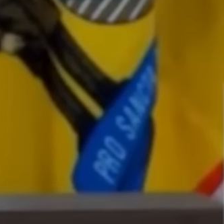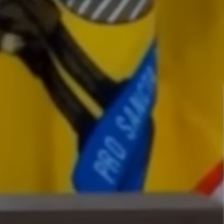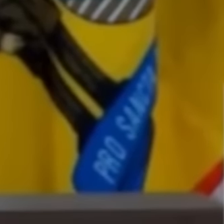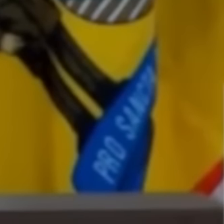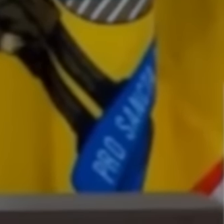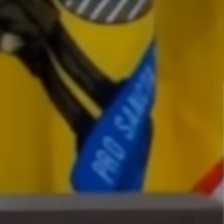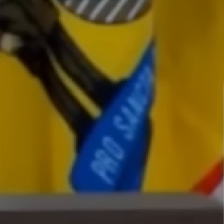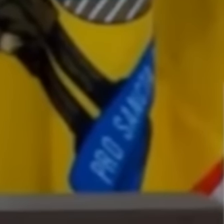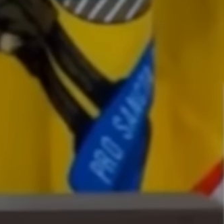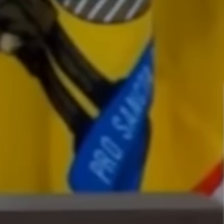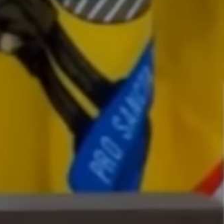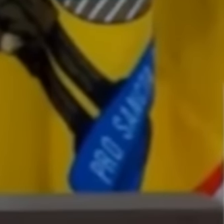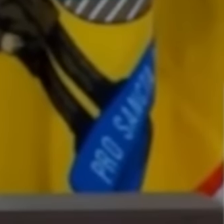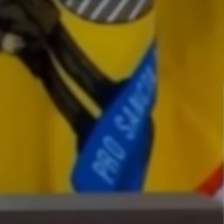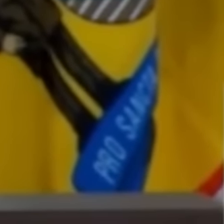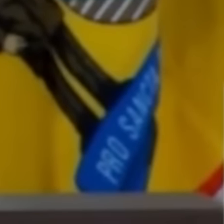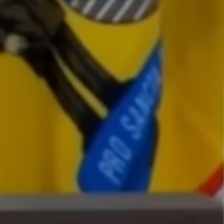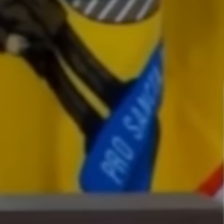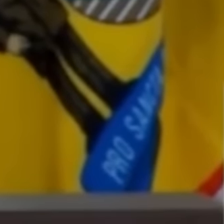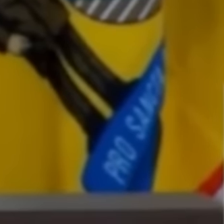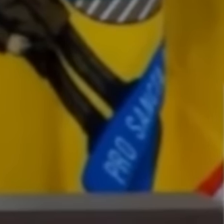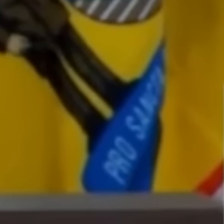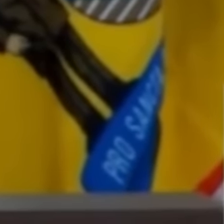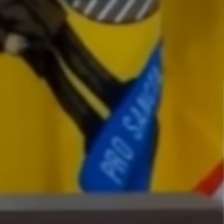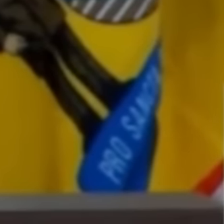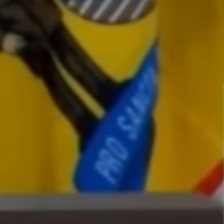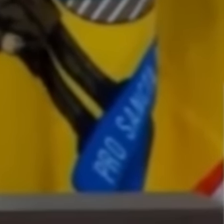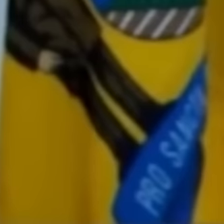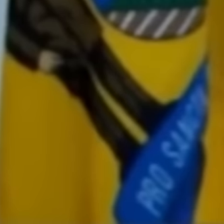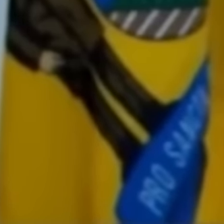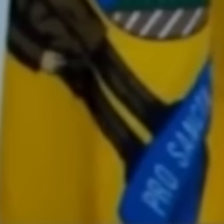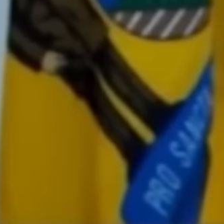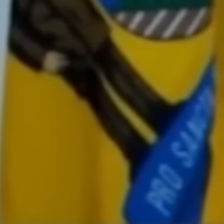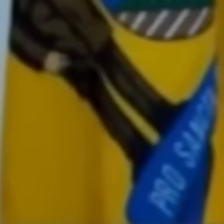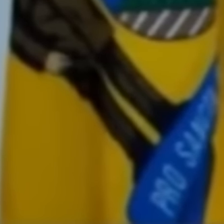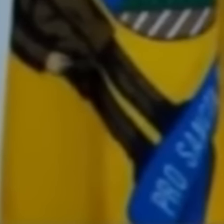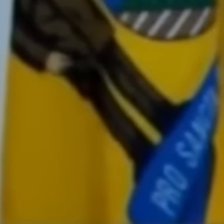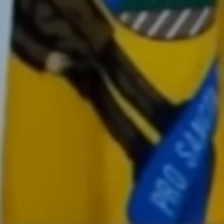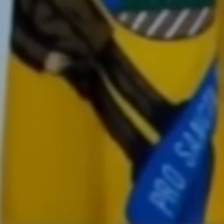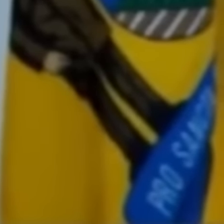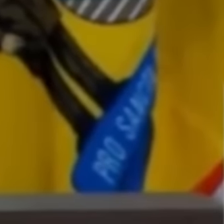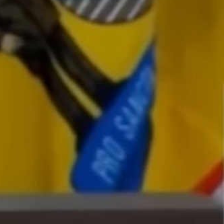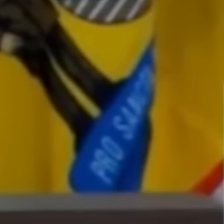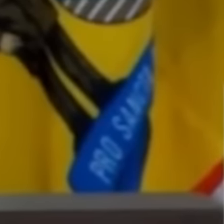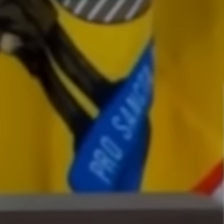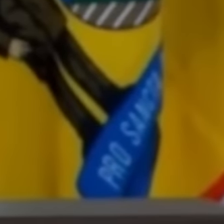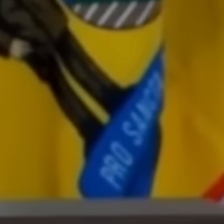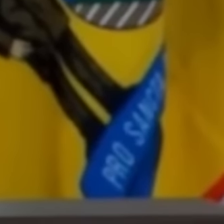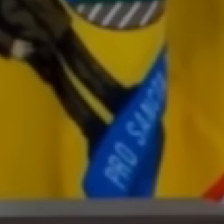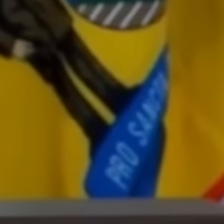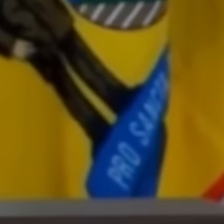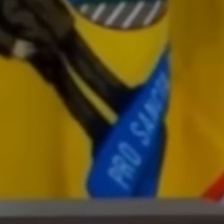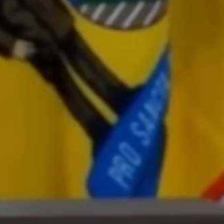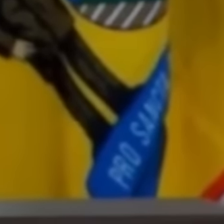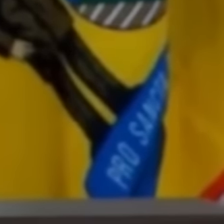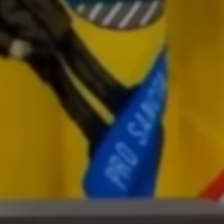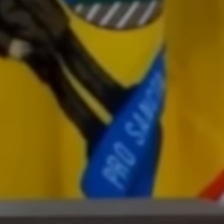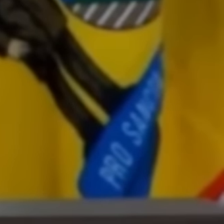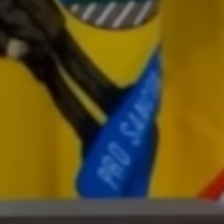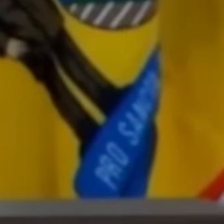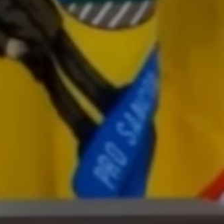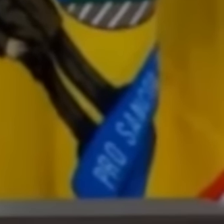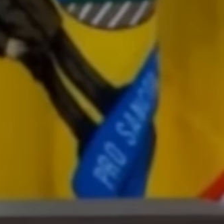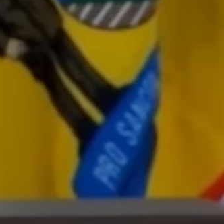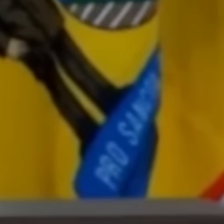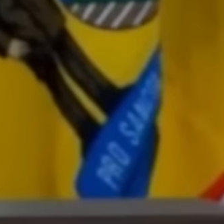Então, o ataque à família vem sempre por forças que burlam o que a esquerda gosta de chamar de democracia, né? Eles se alvoroçam em torno